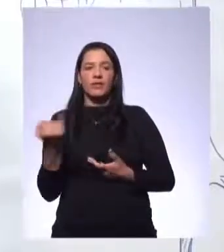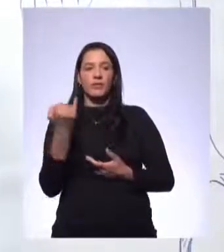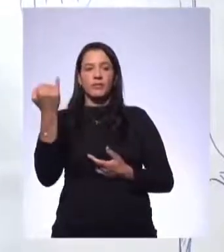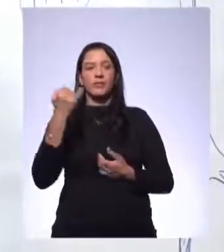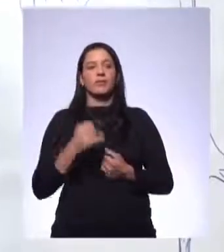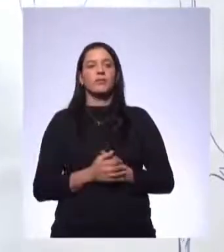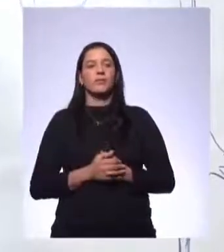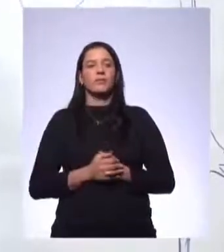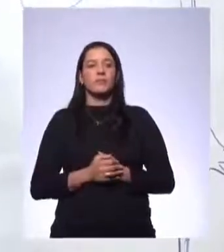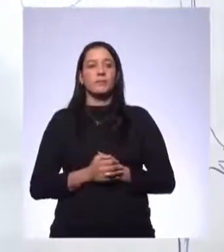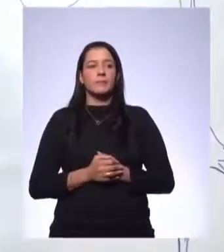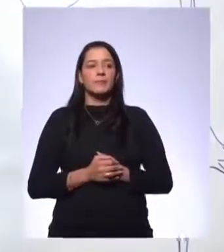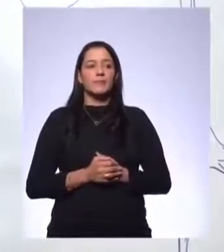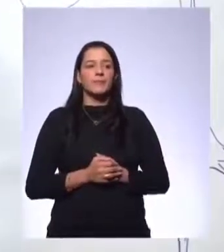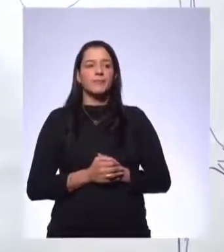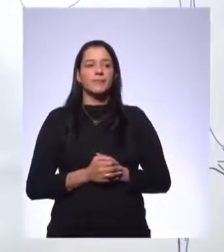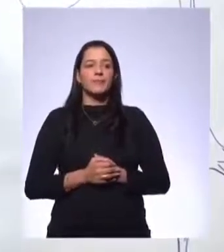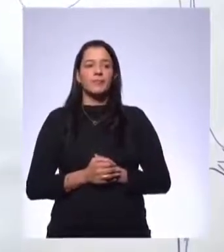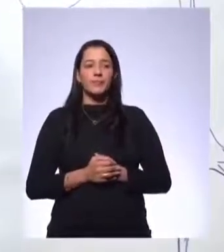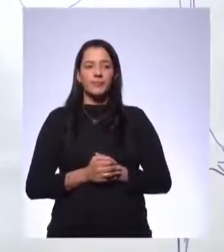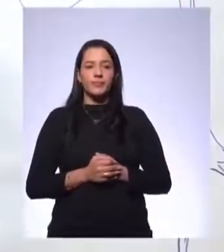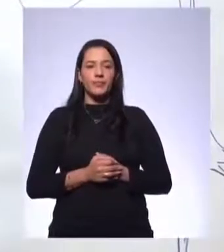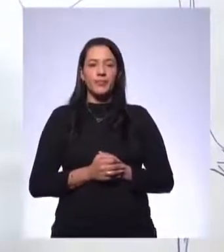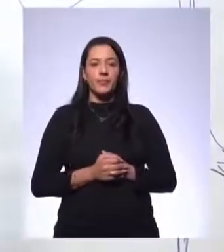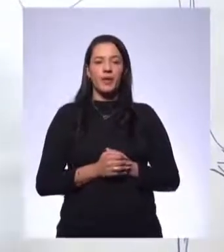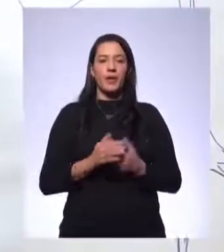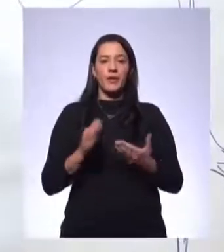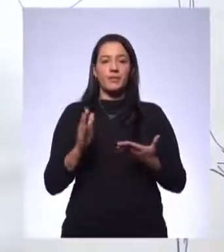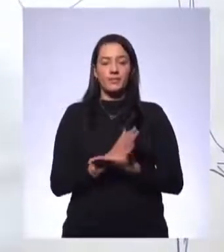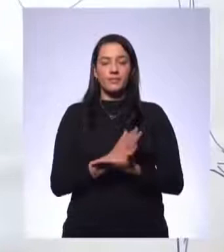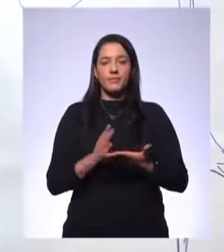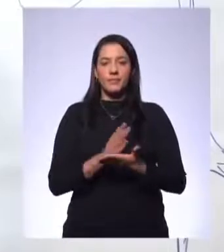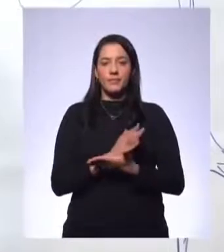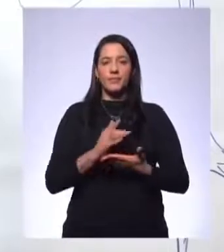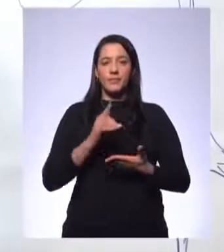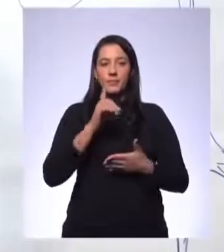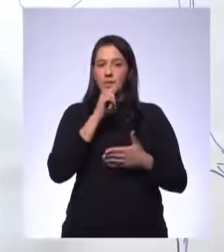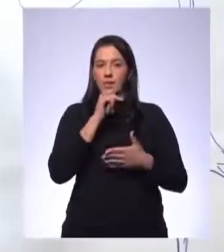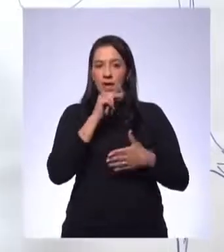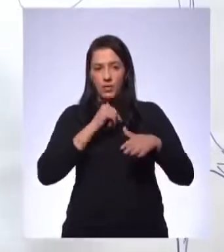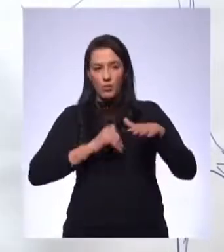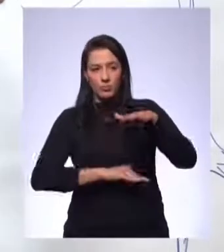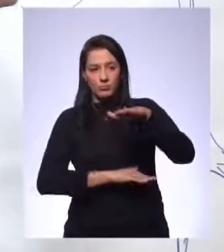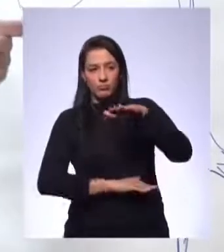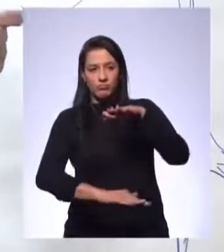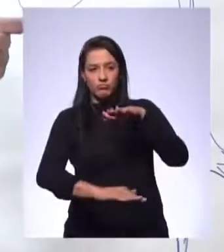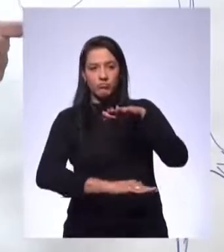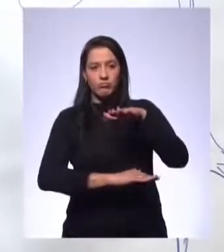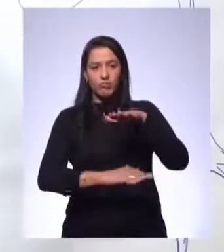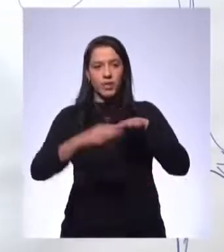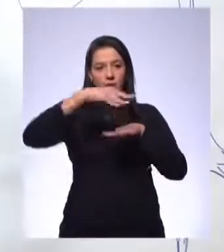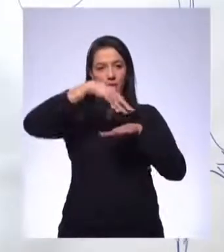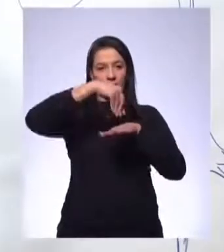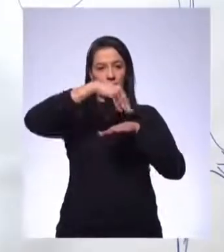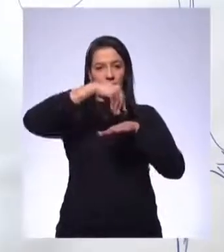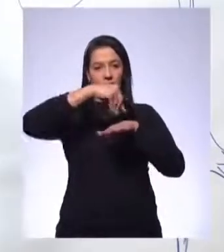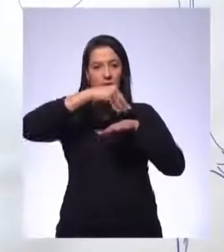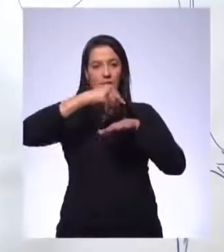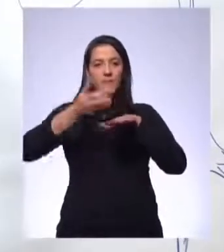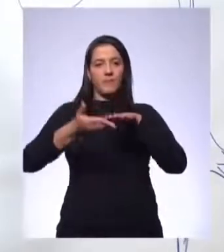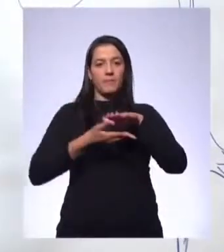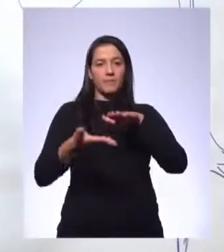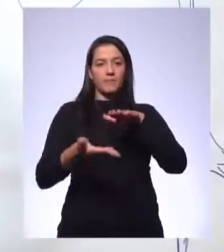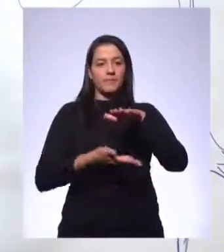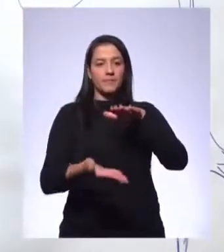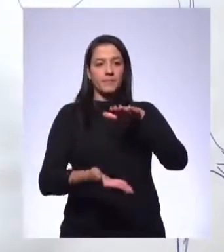importante. Alguns lençóis subterrâneos, eles estão. Aí a gente precisa do aspecto que o